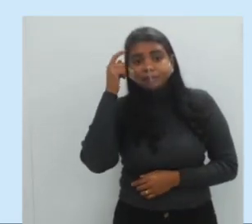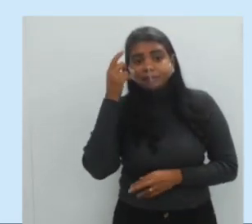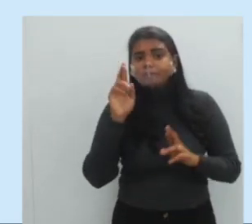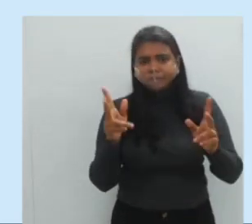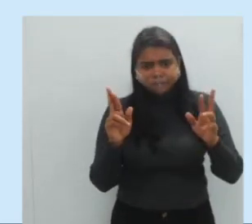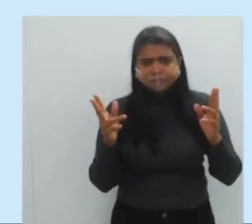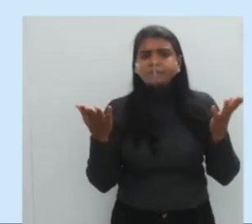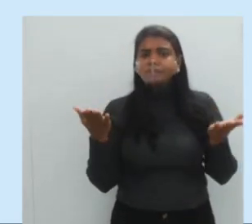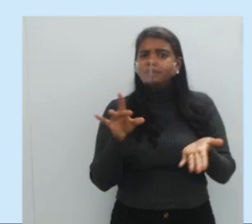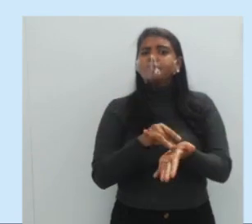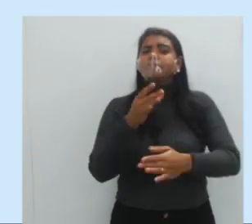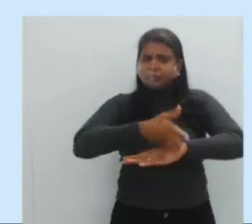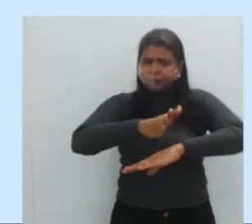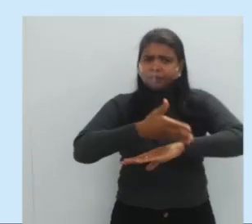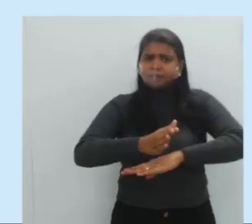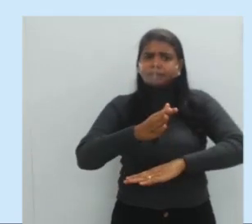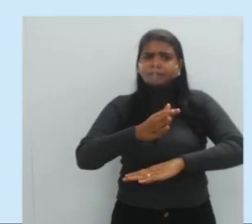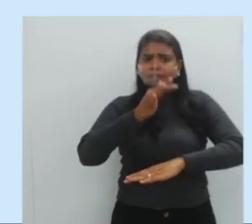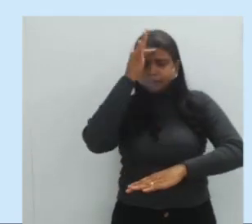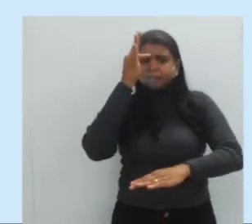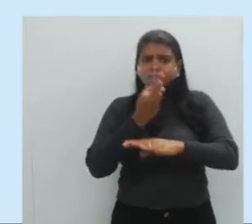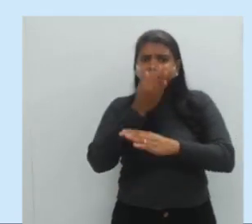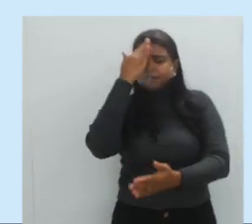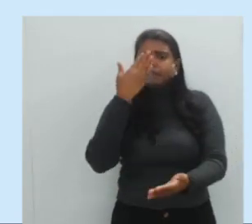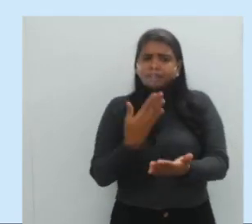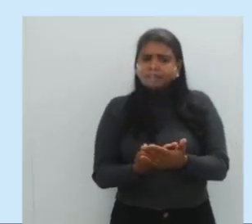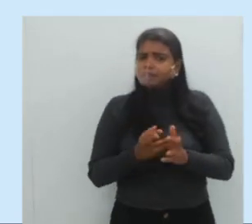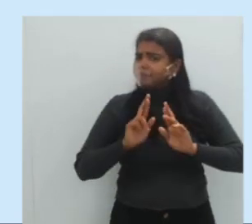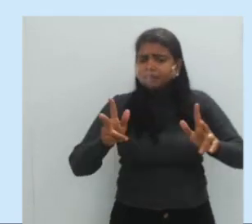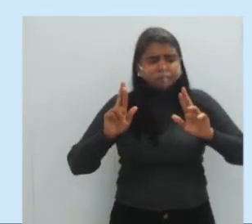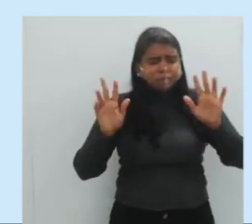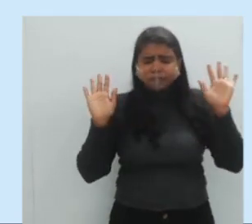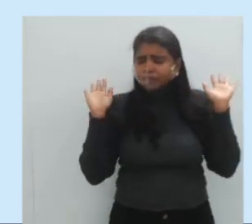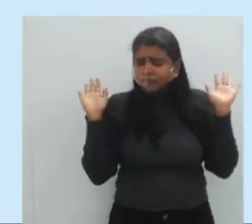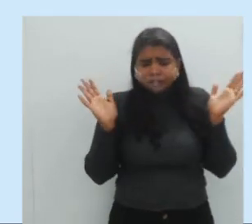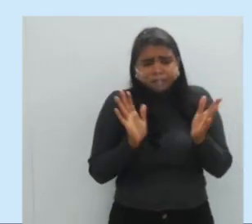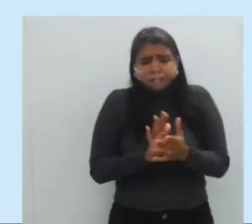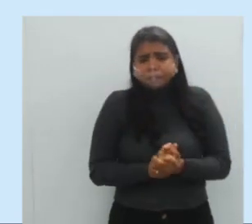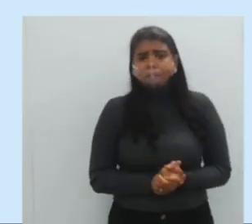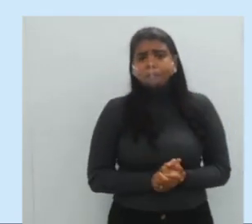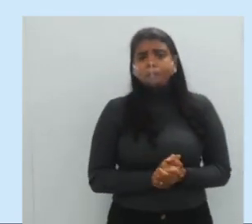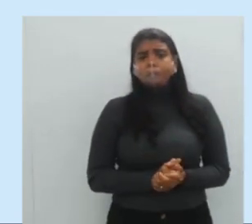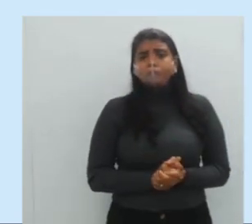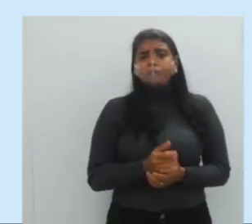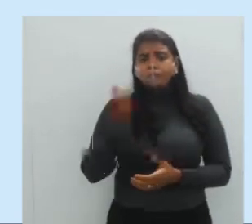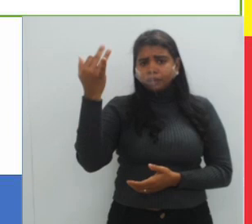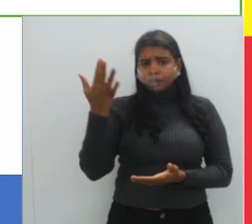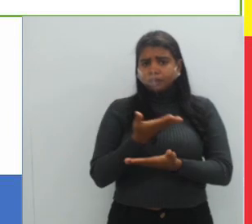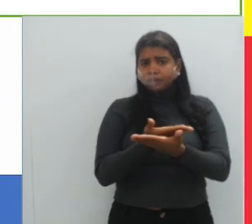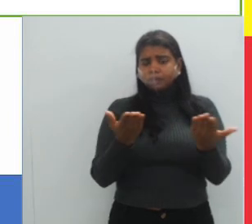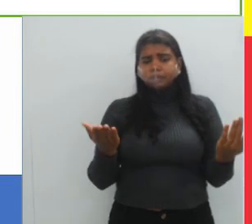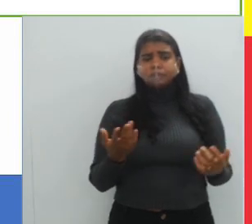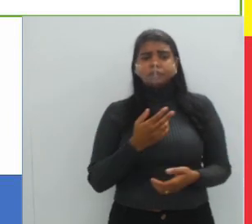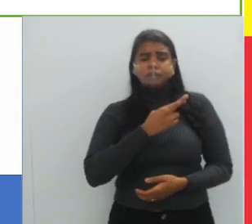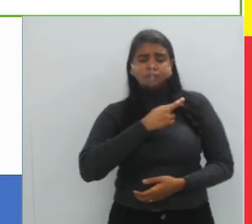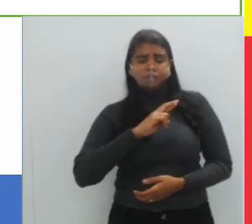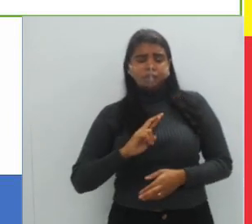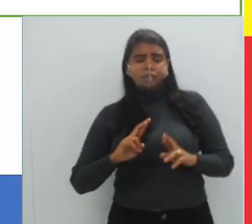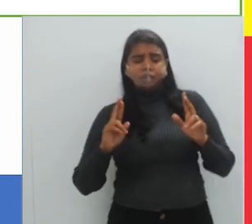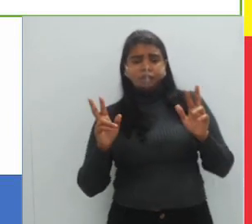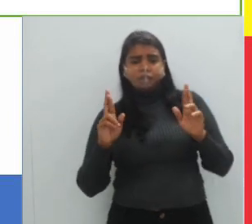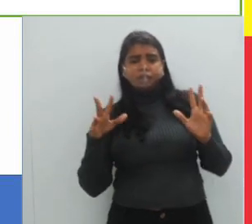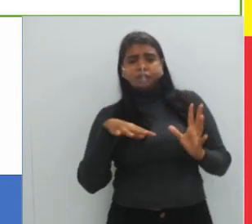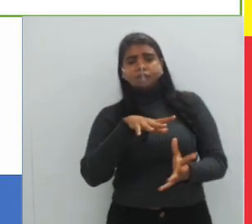pessoas pensam diferente, praticam diferentes, acreditam de forma diferente. Então, repito, a diversidade de